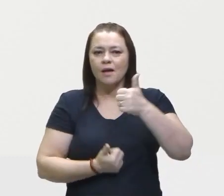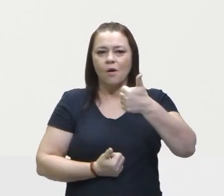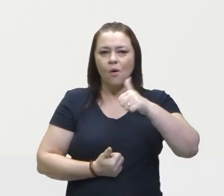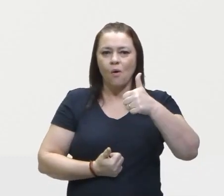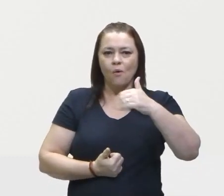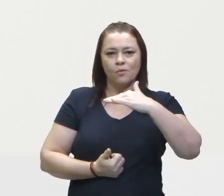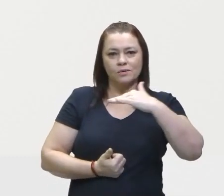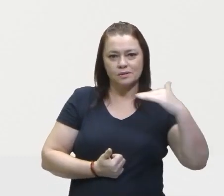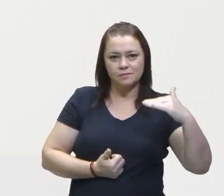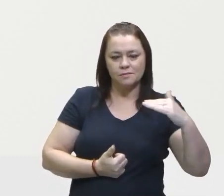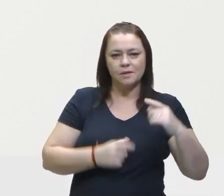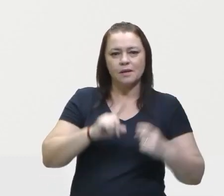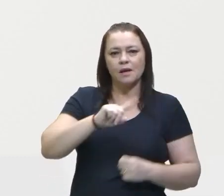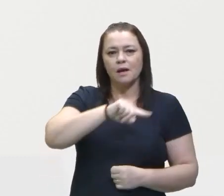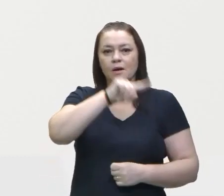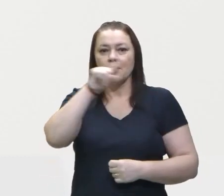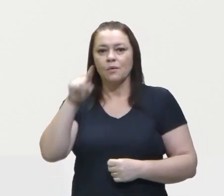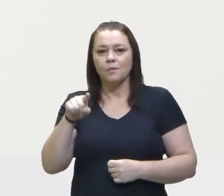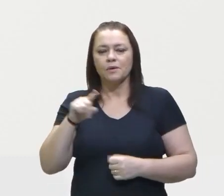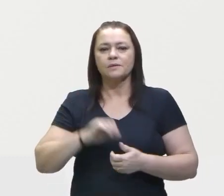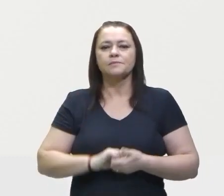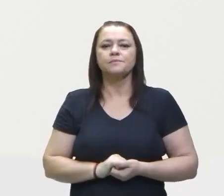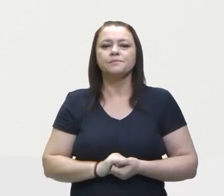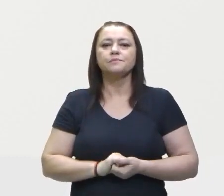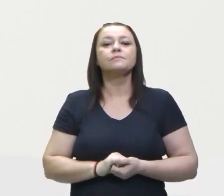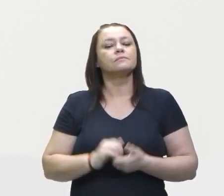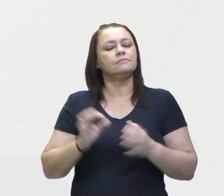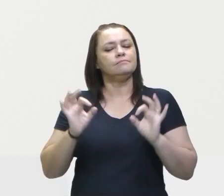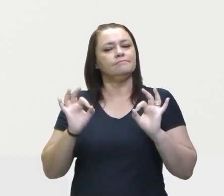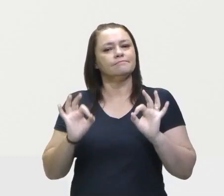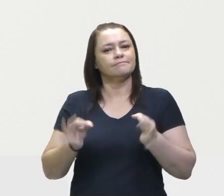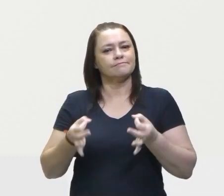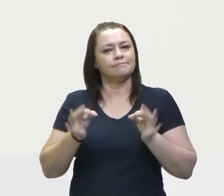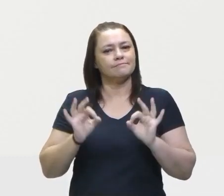Vamos lá para o nosso segundo. Isso,